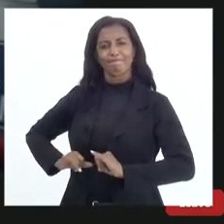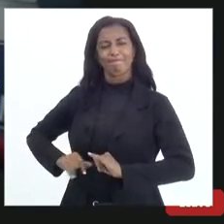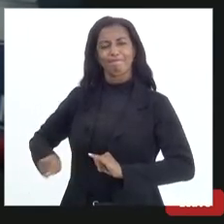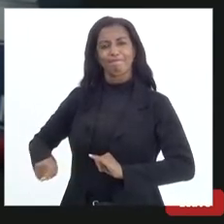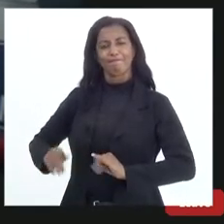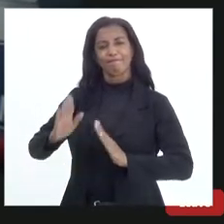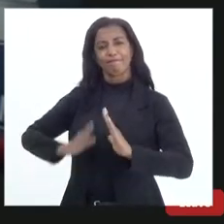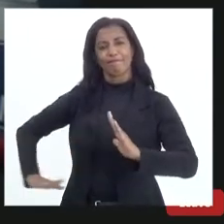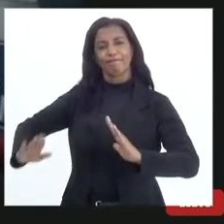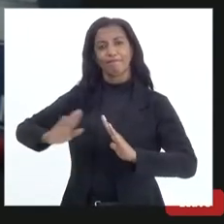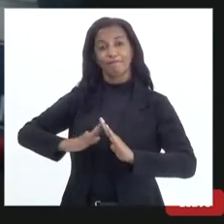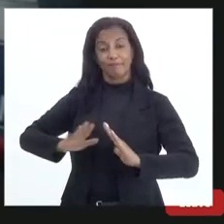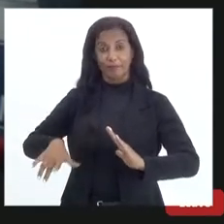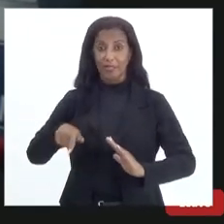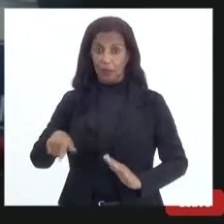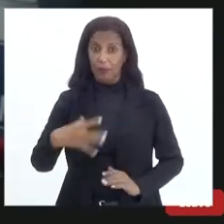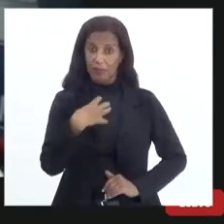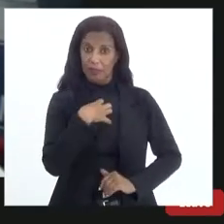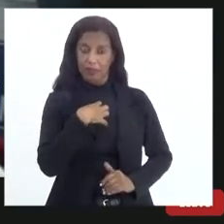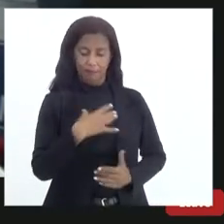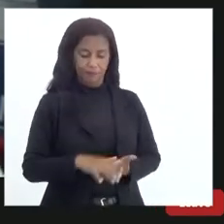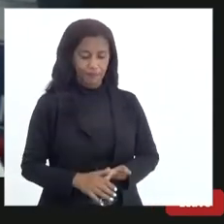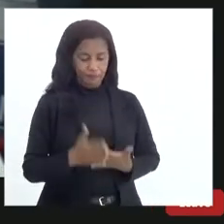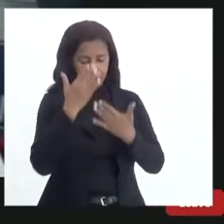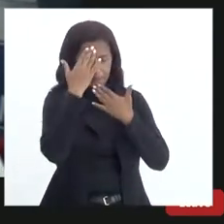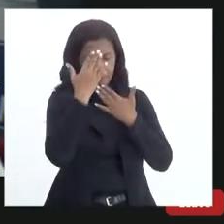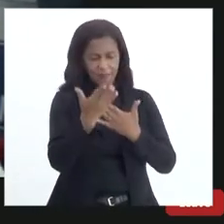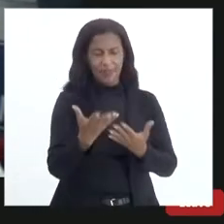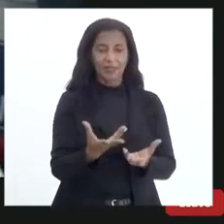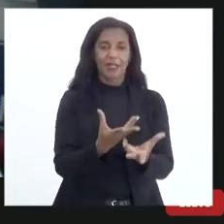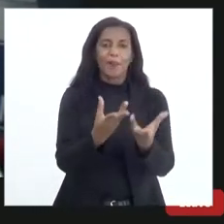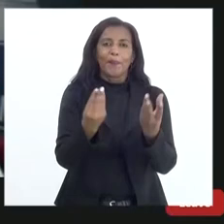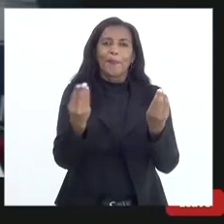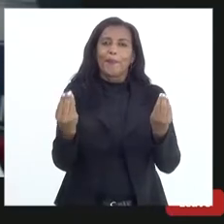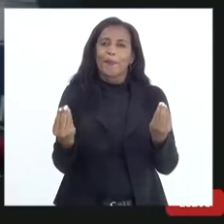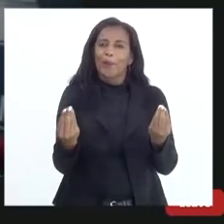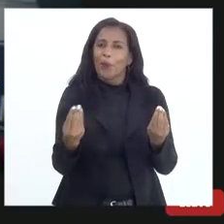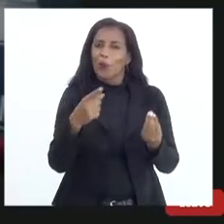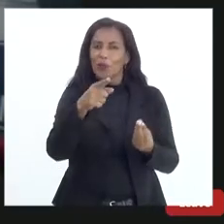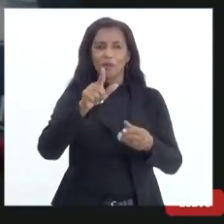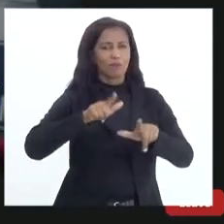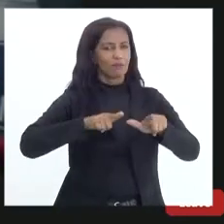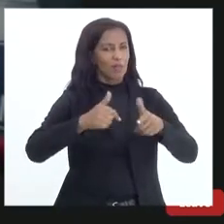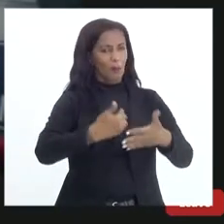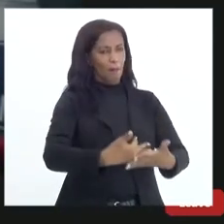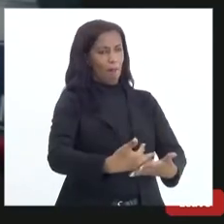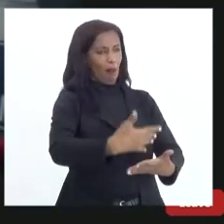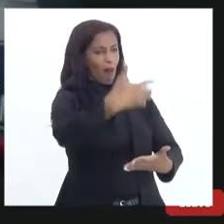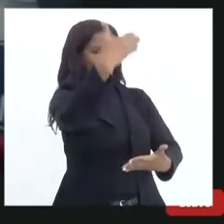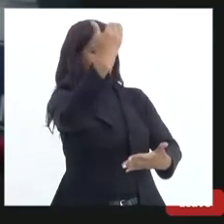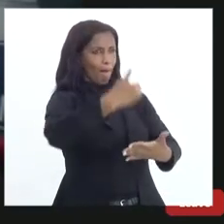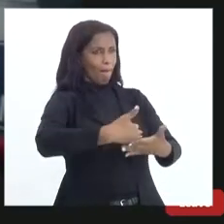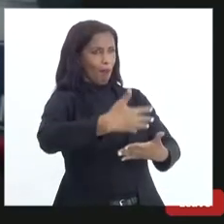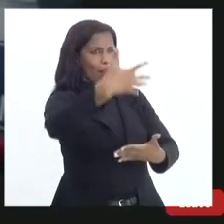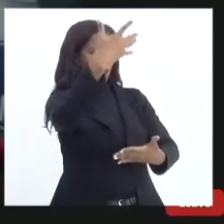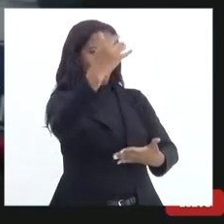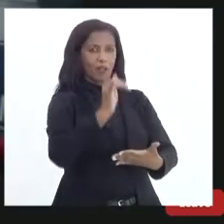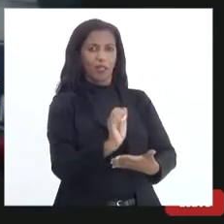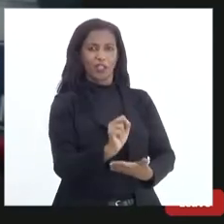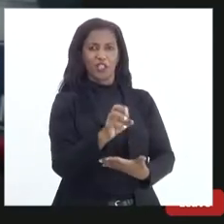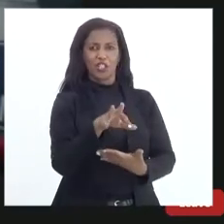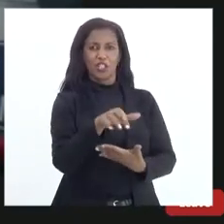de terreiro. Então, nesse sentido, agradecer demais a excelente exposição da doutora Estela Guedes aqui